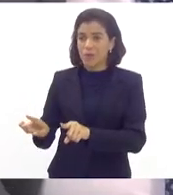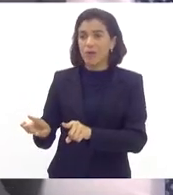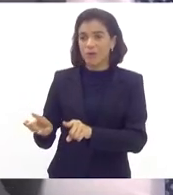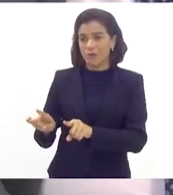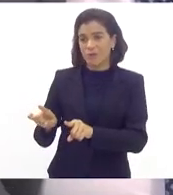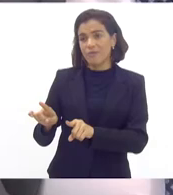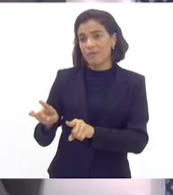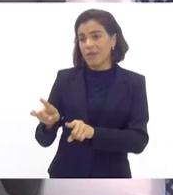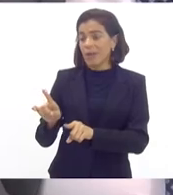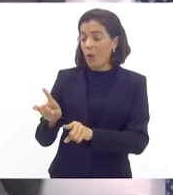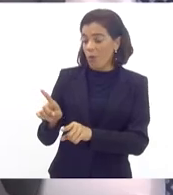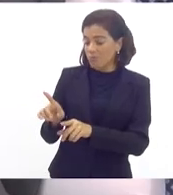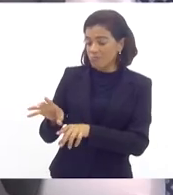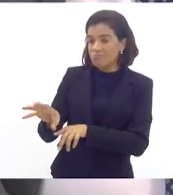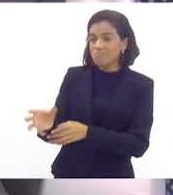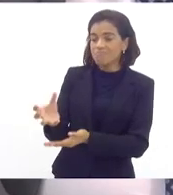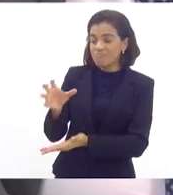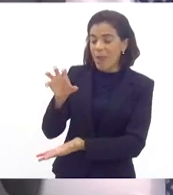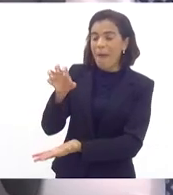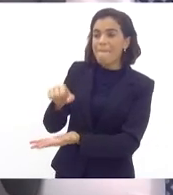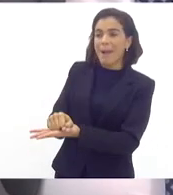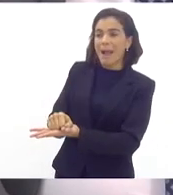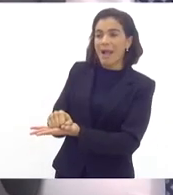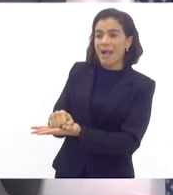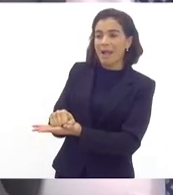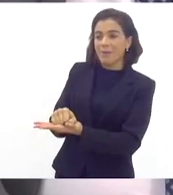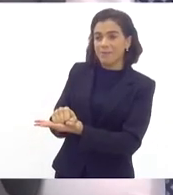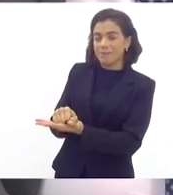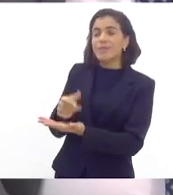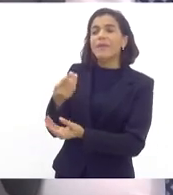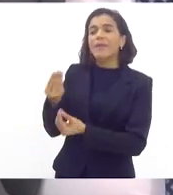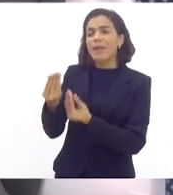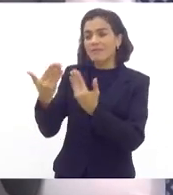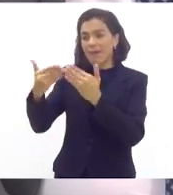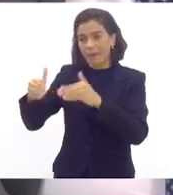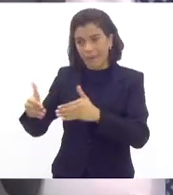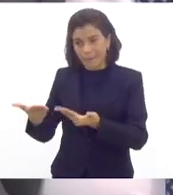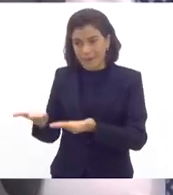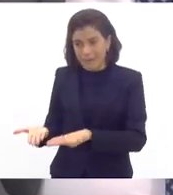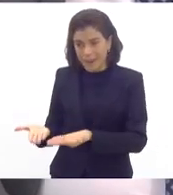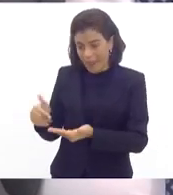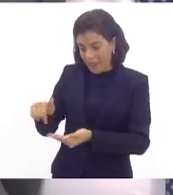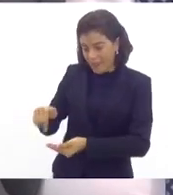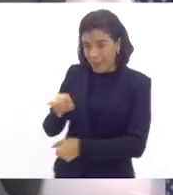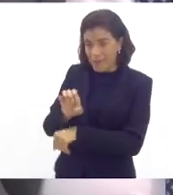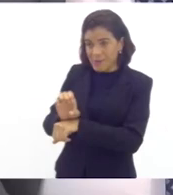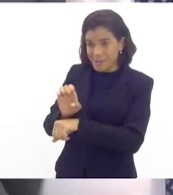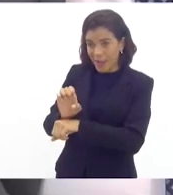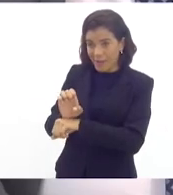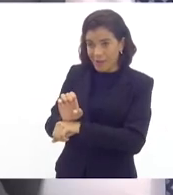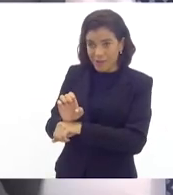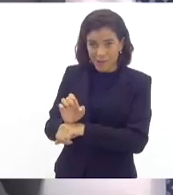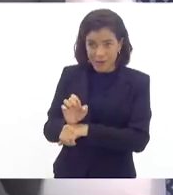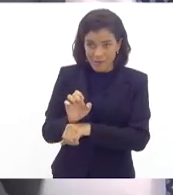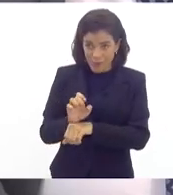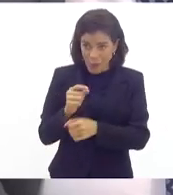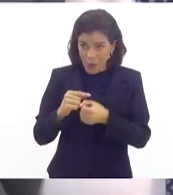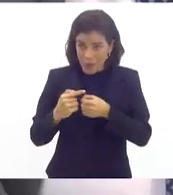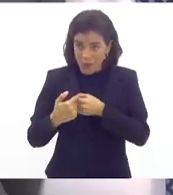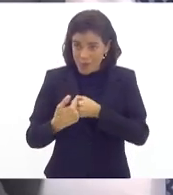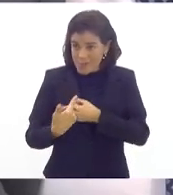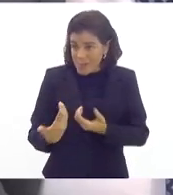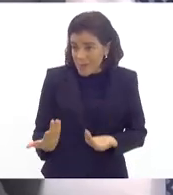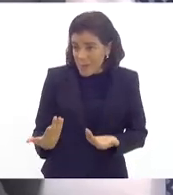nas suas origens. Quem vai compensar isso? Aqui no Estado, não nos municípios, só